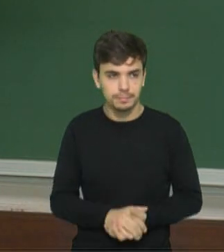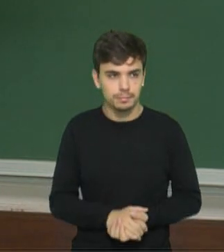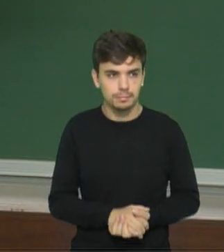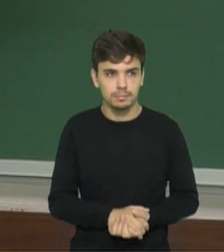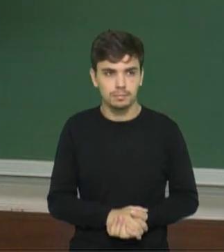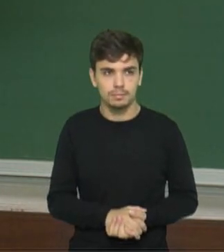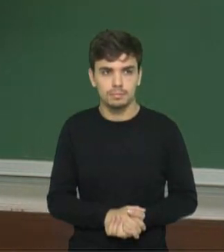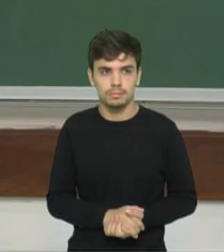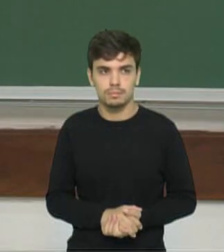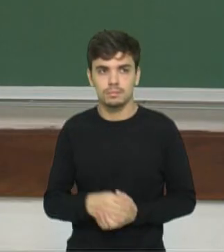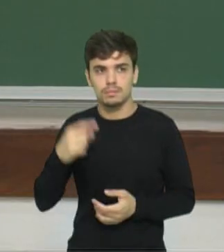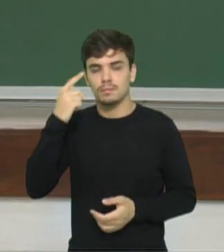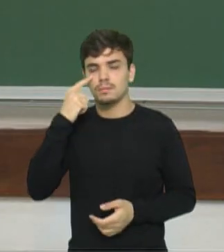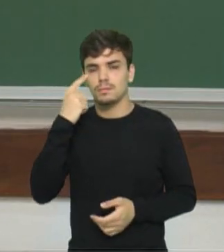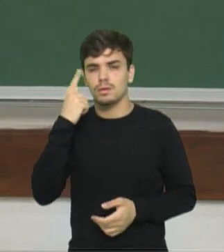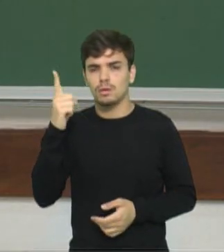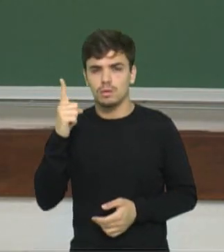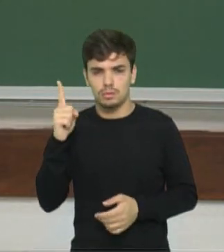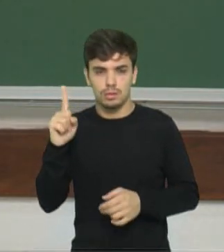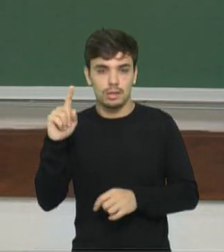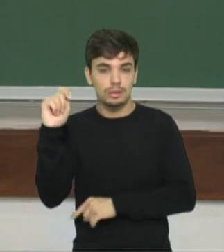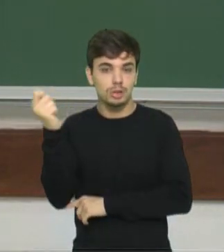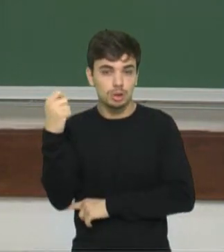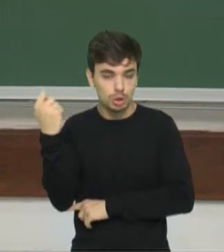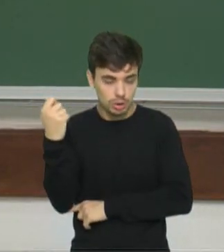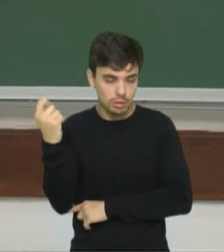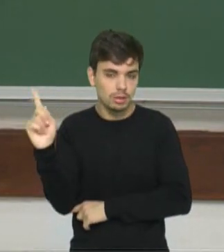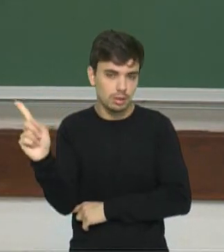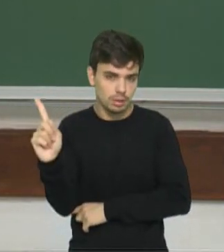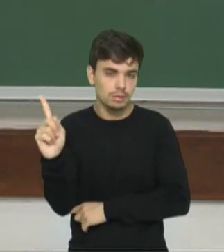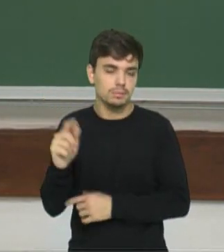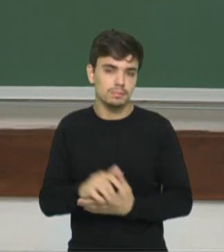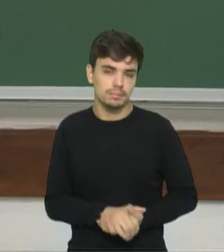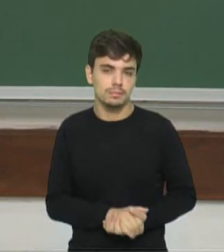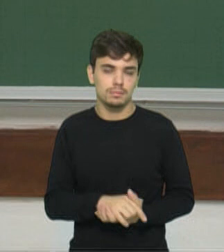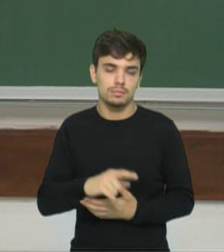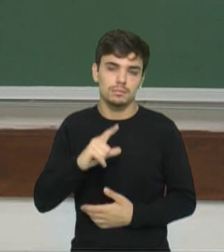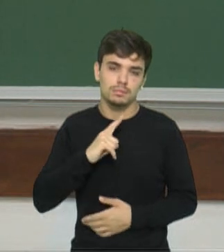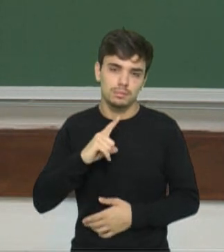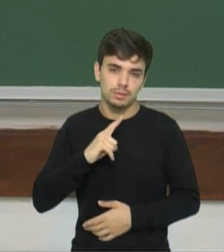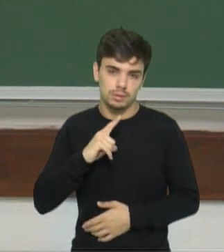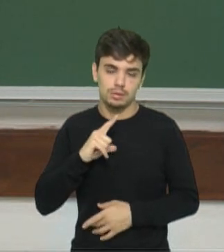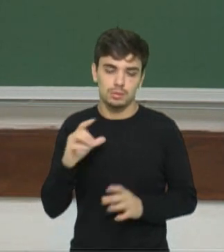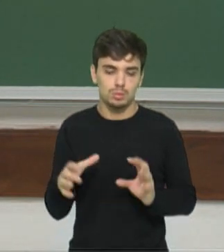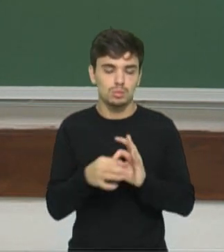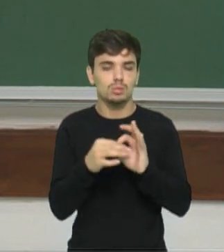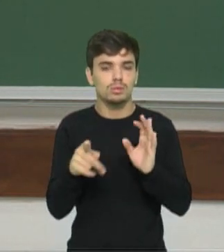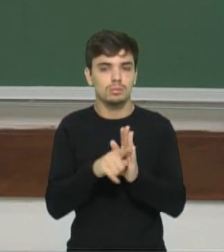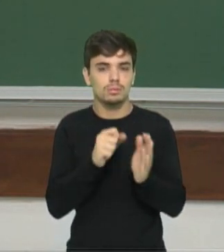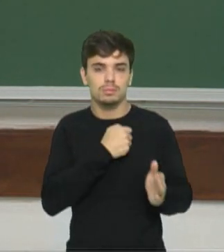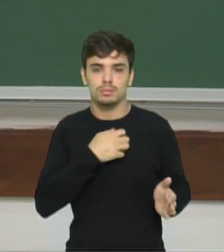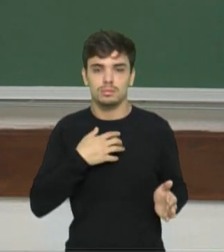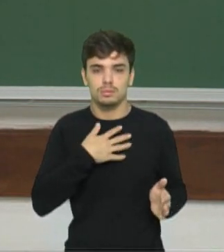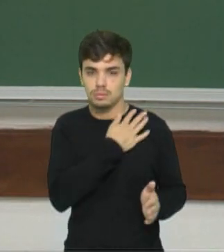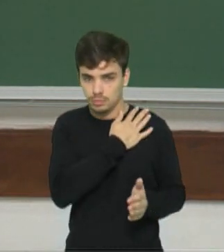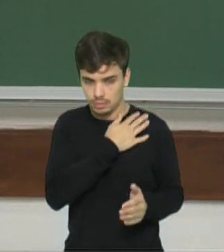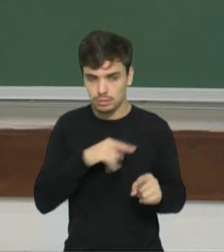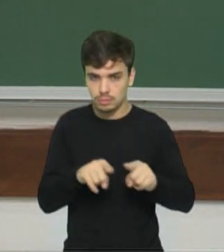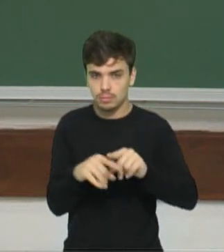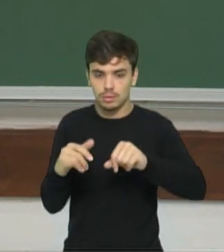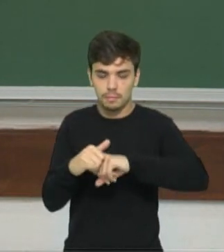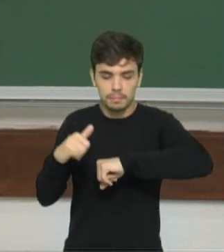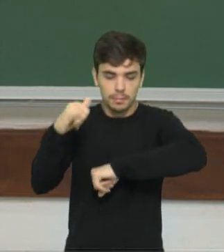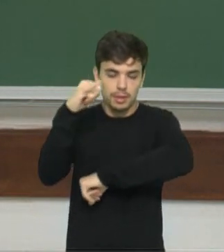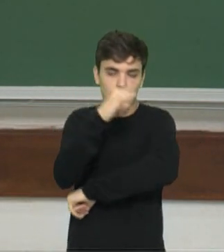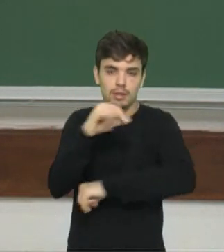a ditadura na Argentina, né? Como eu disse a vocês, ela foi governada por uma junta militar com representantes da Marinha, do Exército